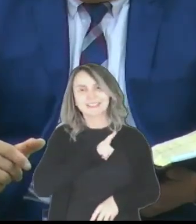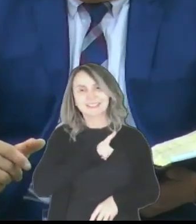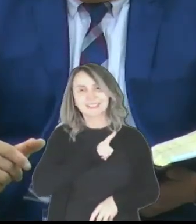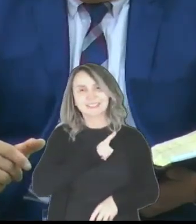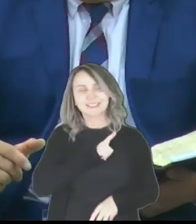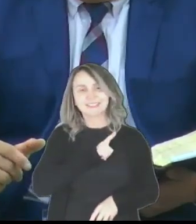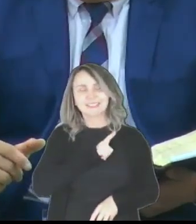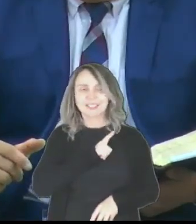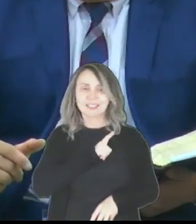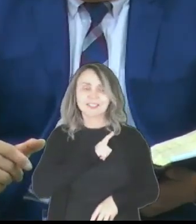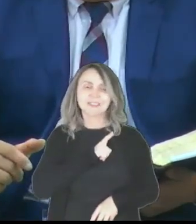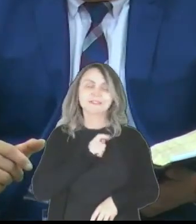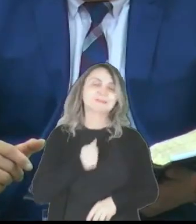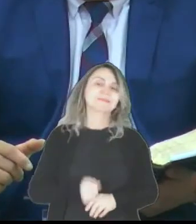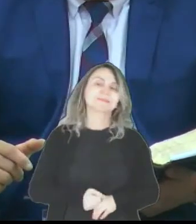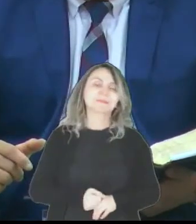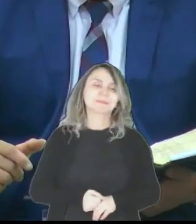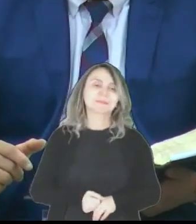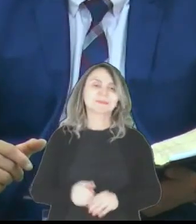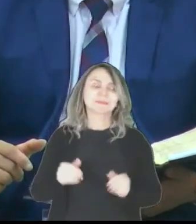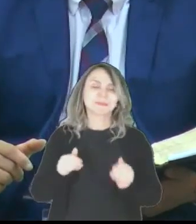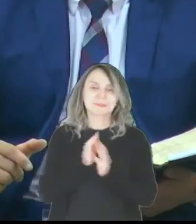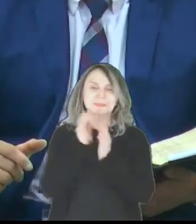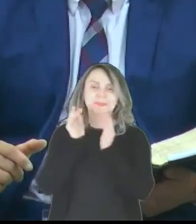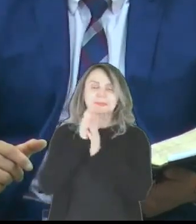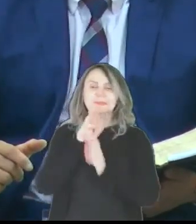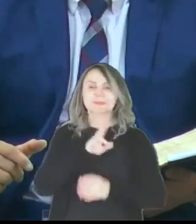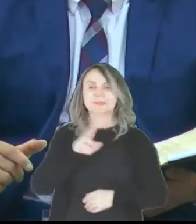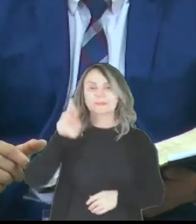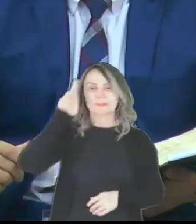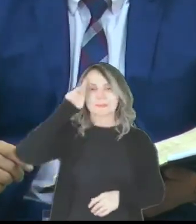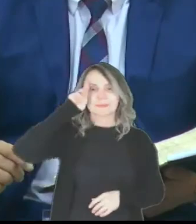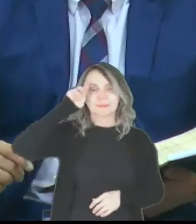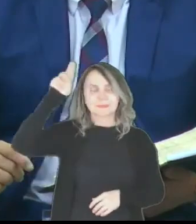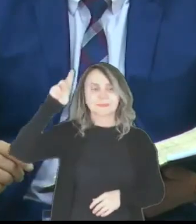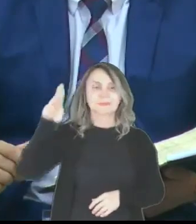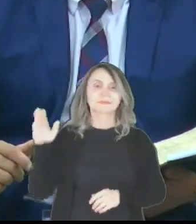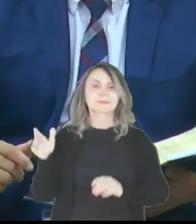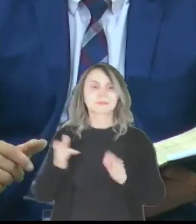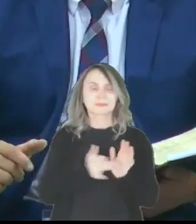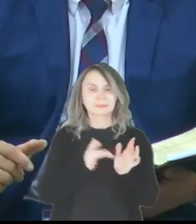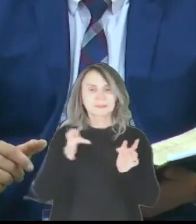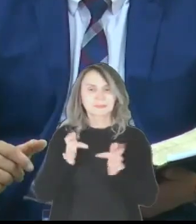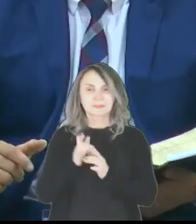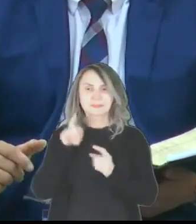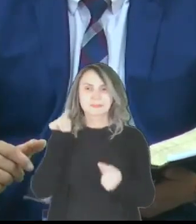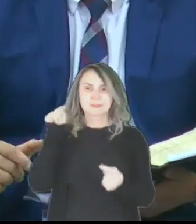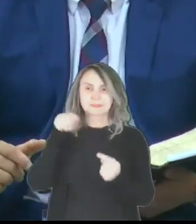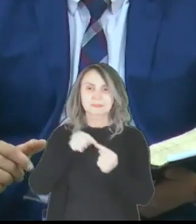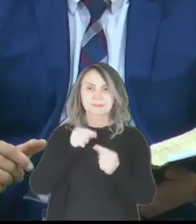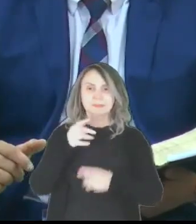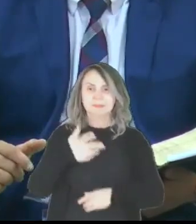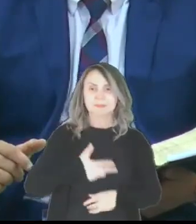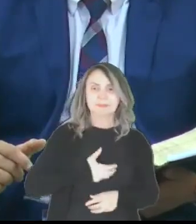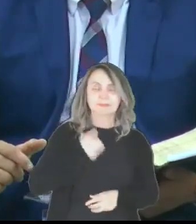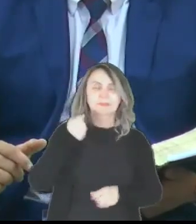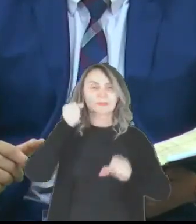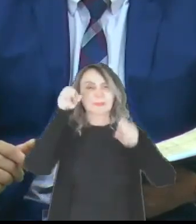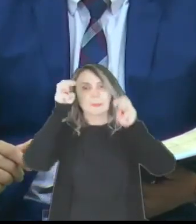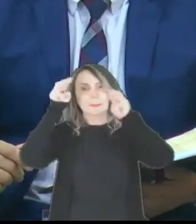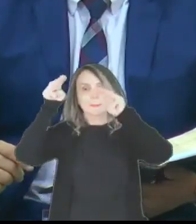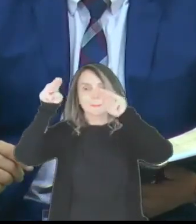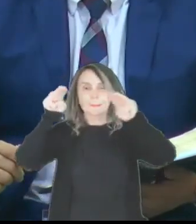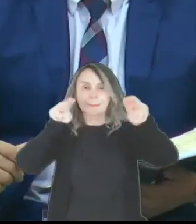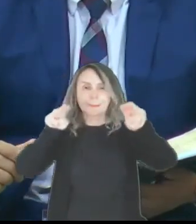embrião. Louvado seja o nome do Senhor. Então, irmão, Jesus, para nos salvar, ele veio como maná, ele veio miúdo. A Bíblia